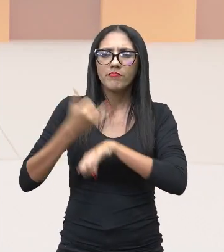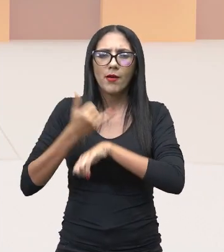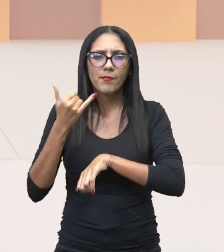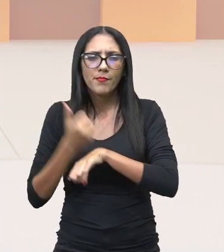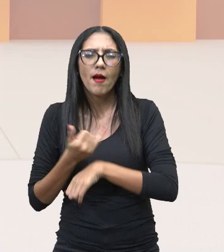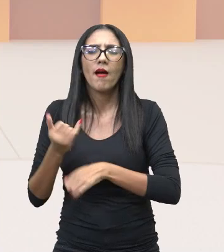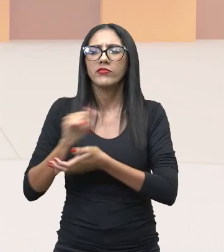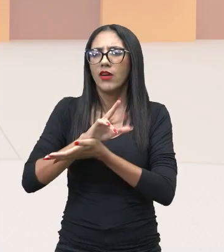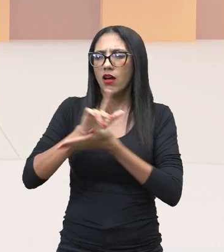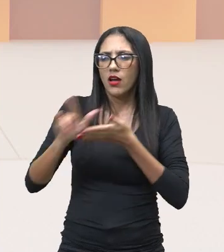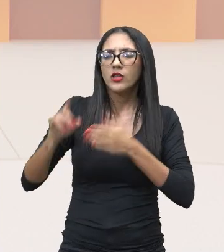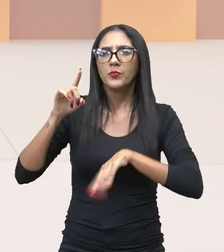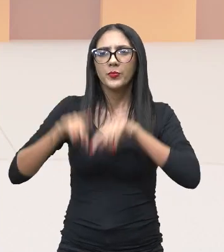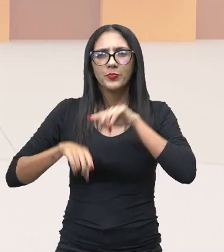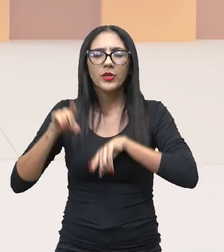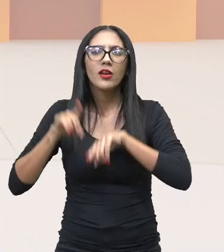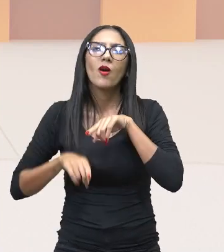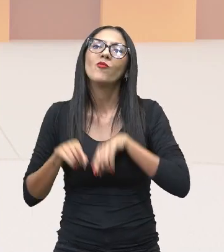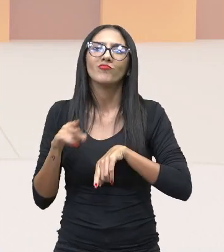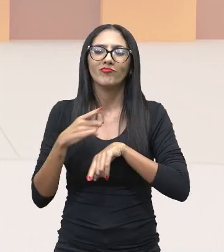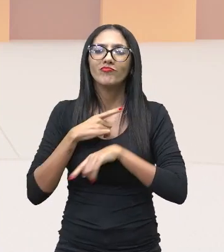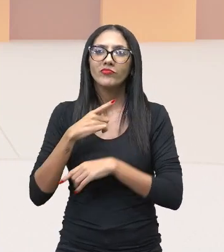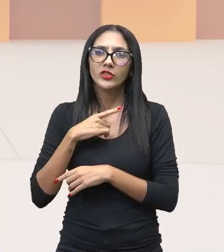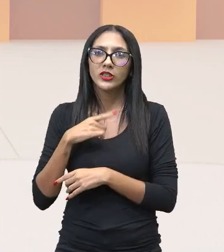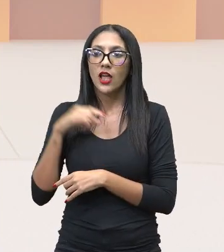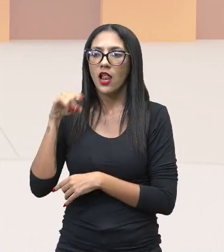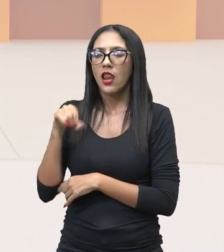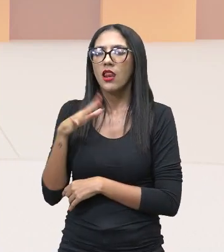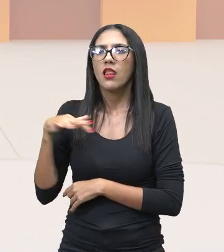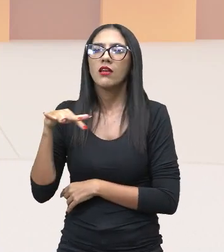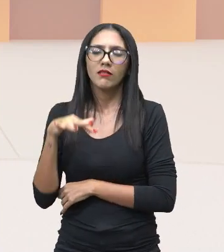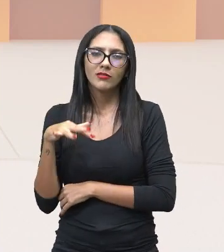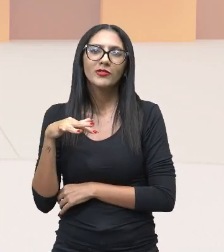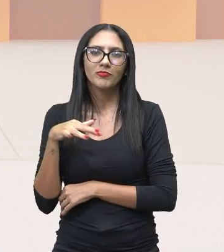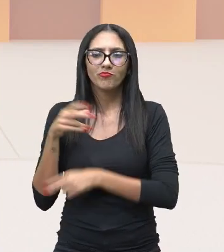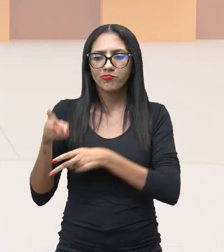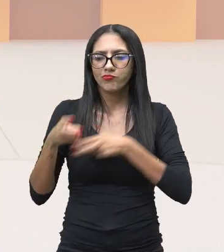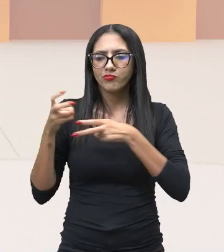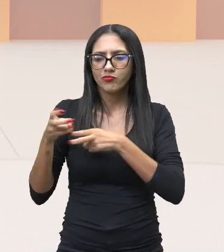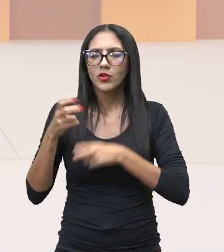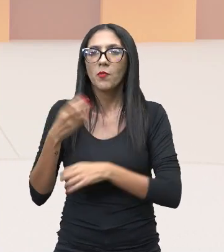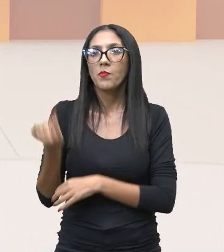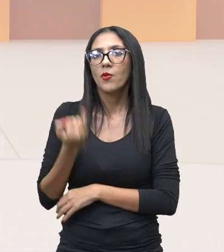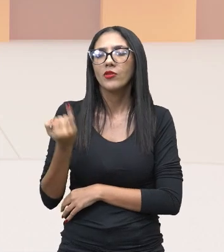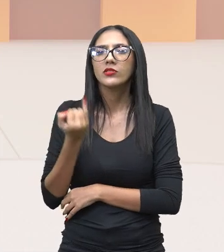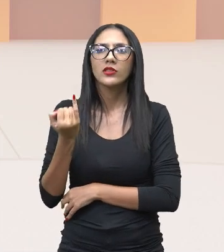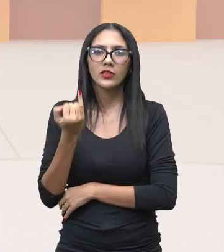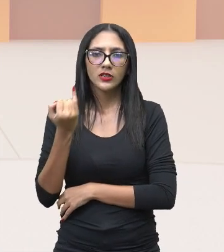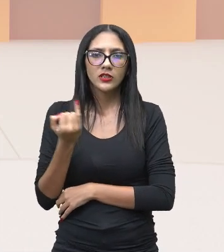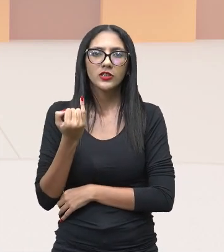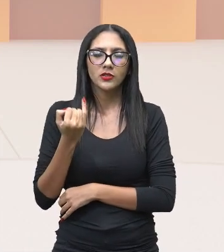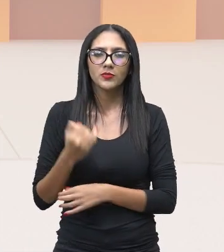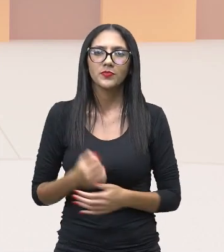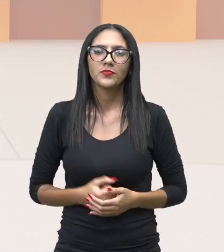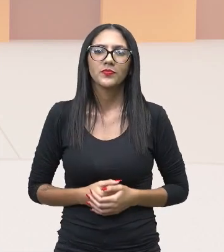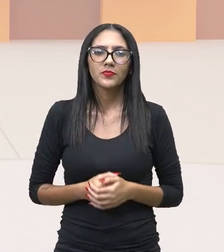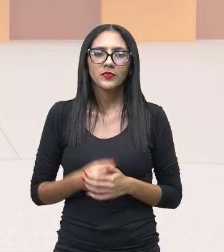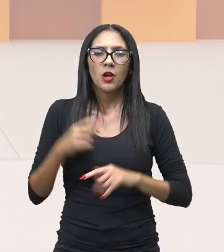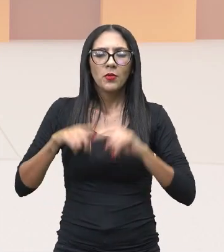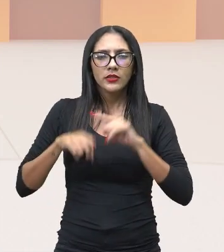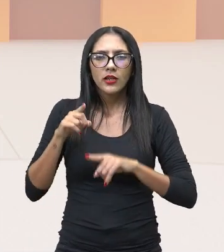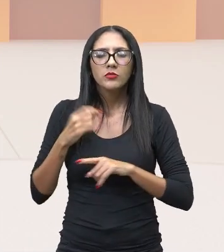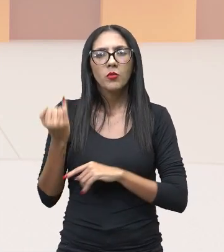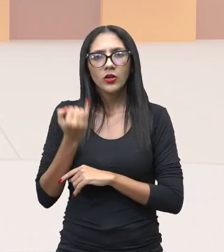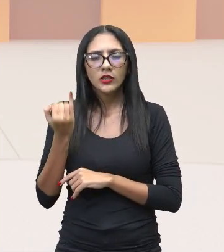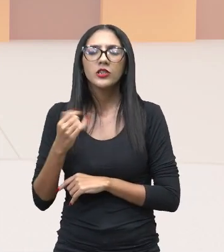mais, que tinha de elementos, que tem ainda até hoje, né, de elementos ali, de minérios, né, para serem